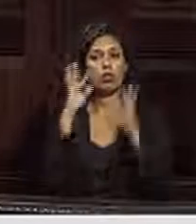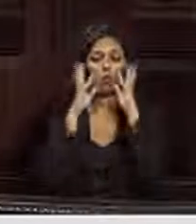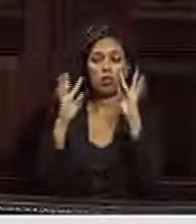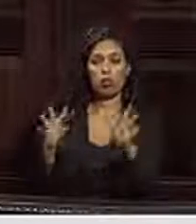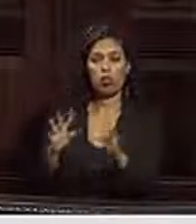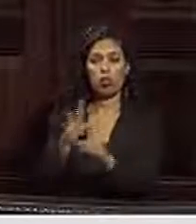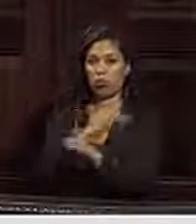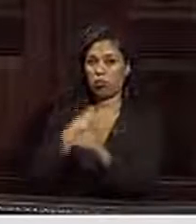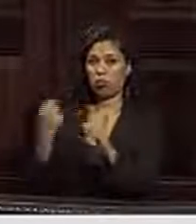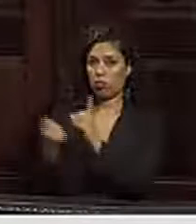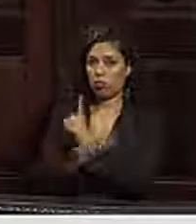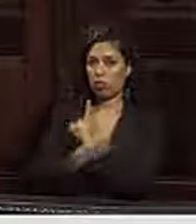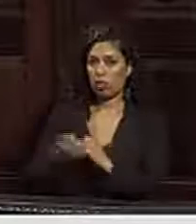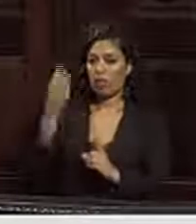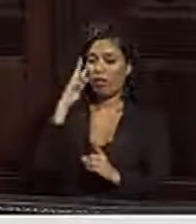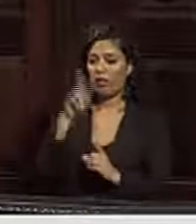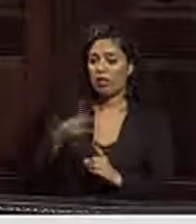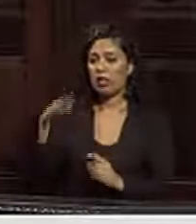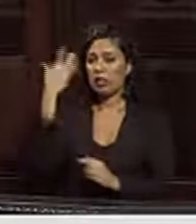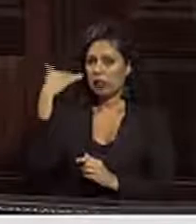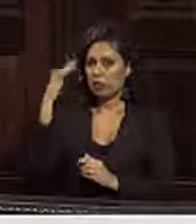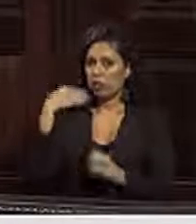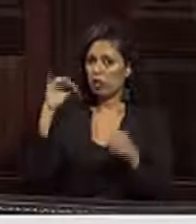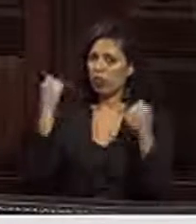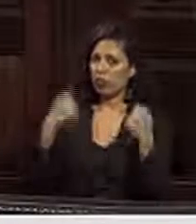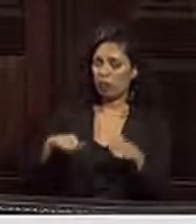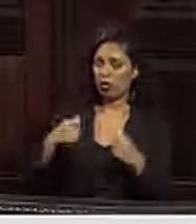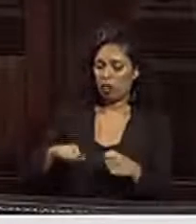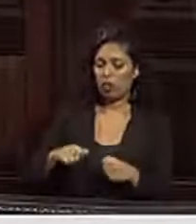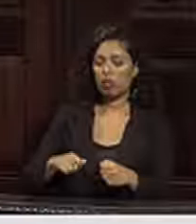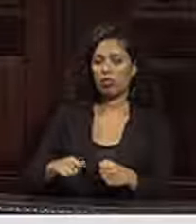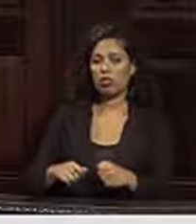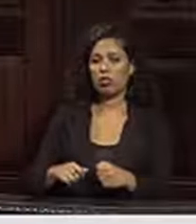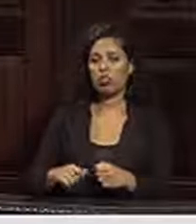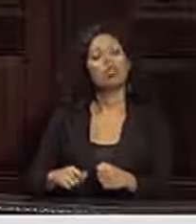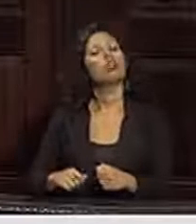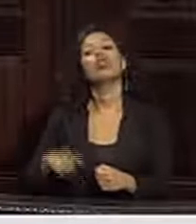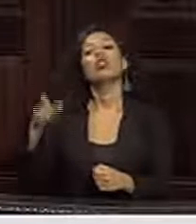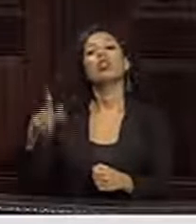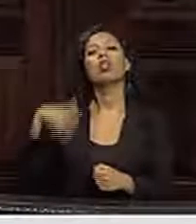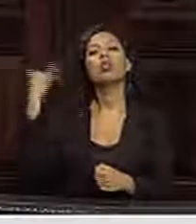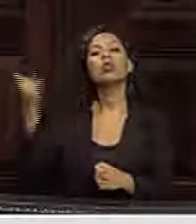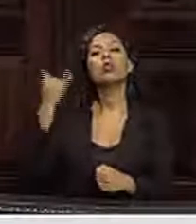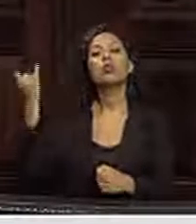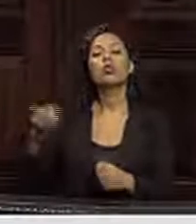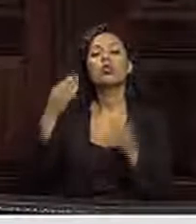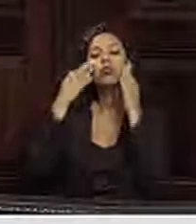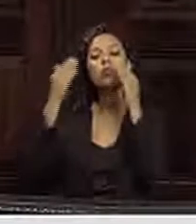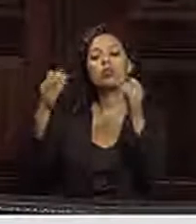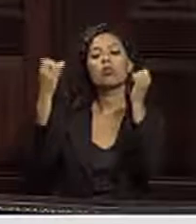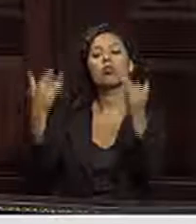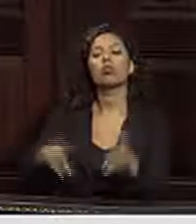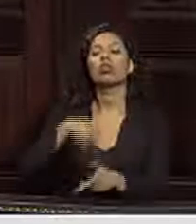população entenda essa percepção, entenda o que está acontecendo no país,